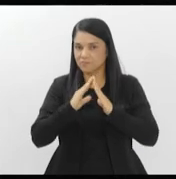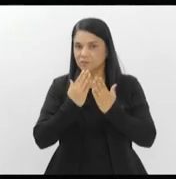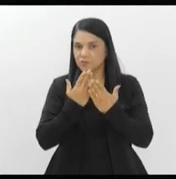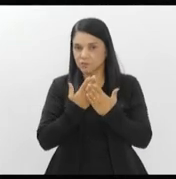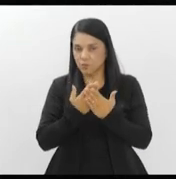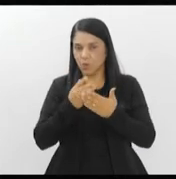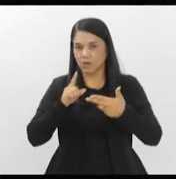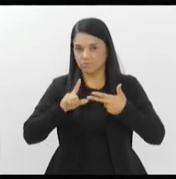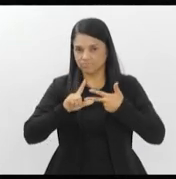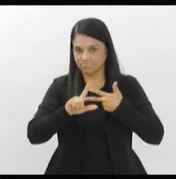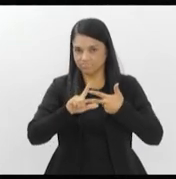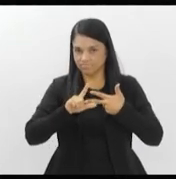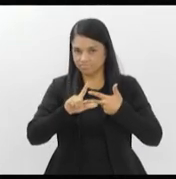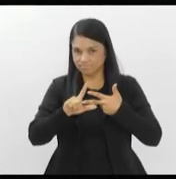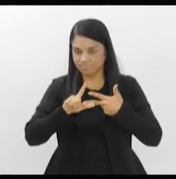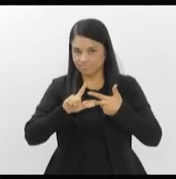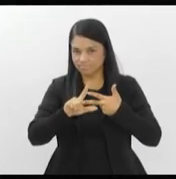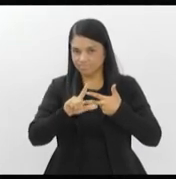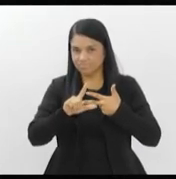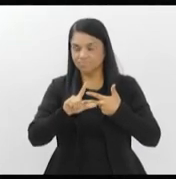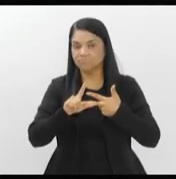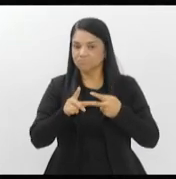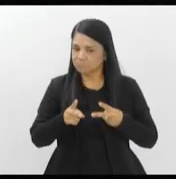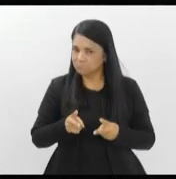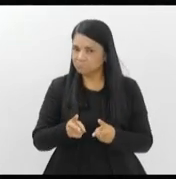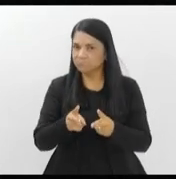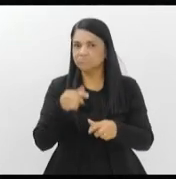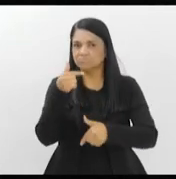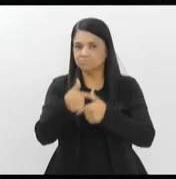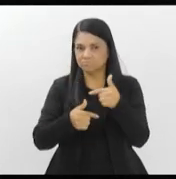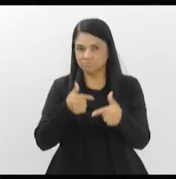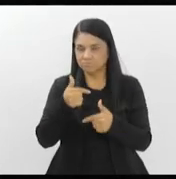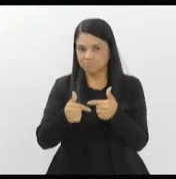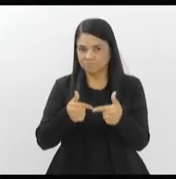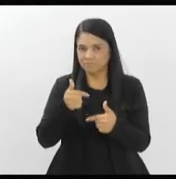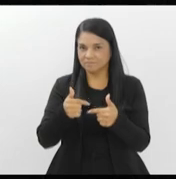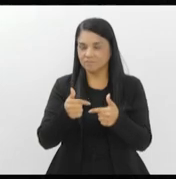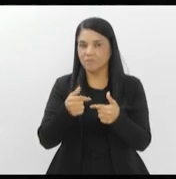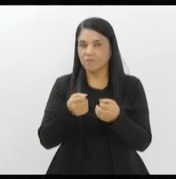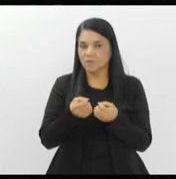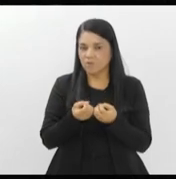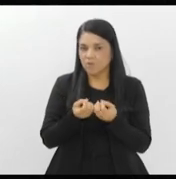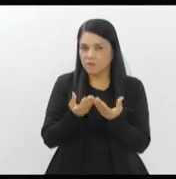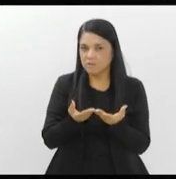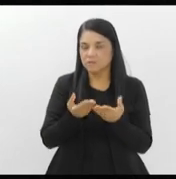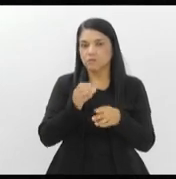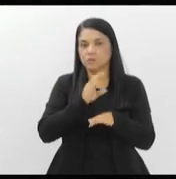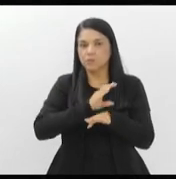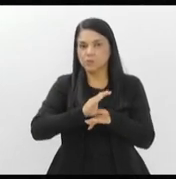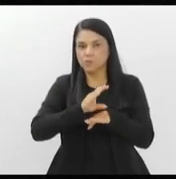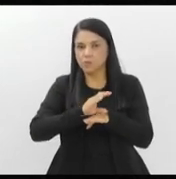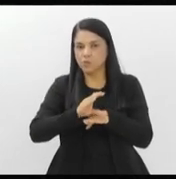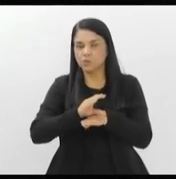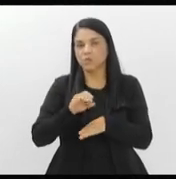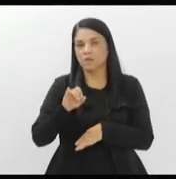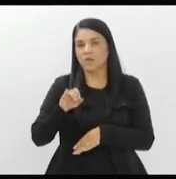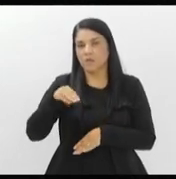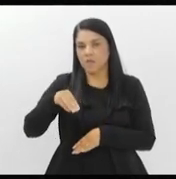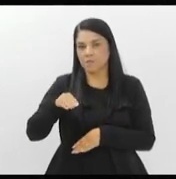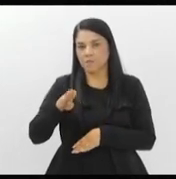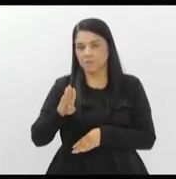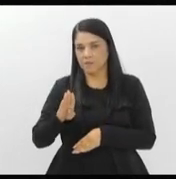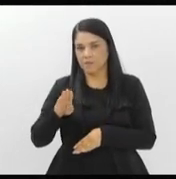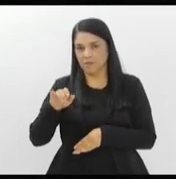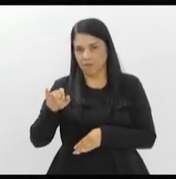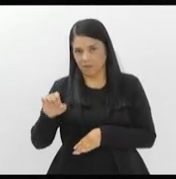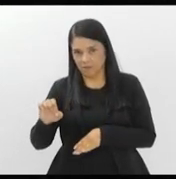Legislativo funcionando regularmente, fornecendo cursos de MBA, ciclo